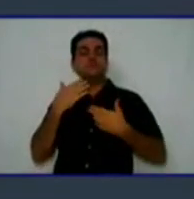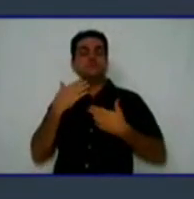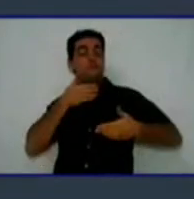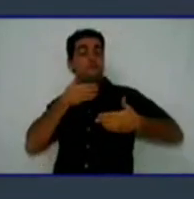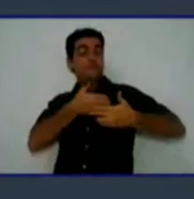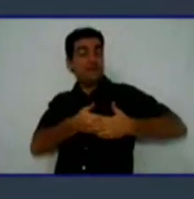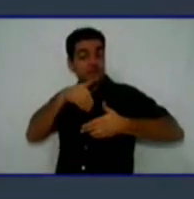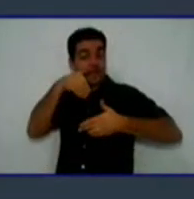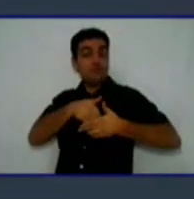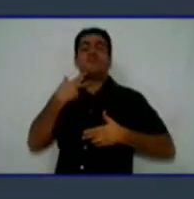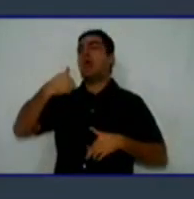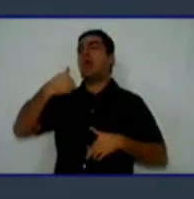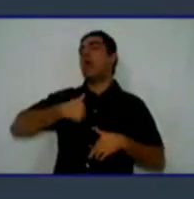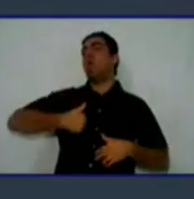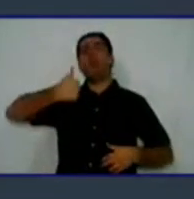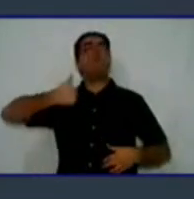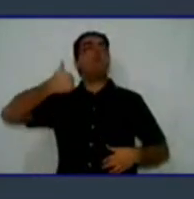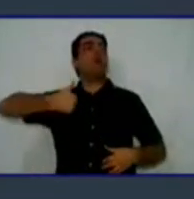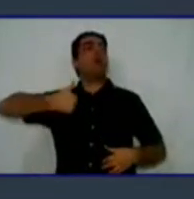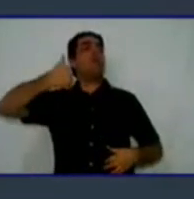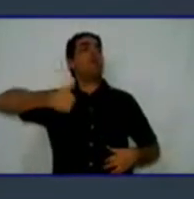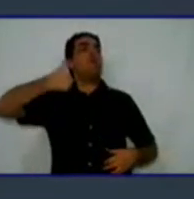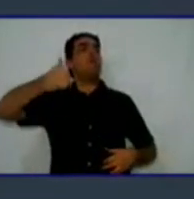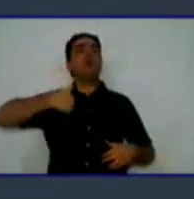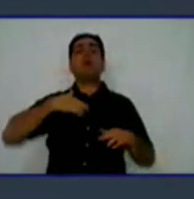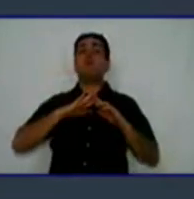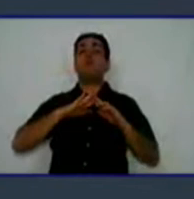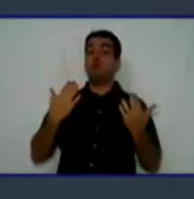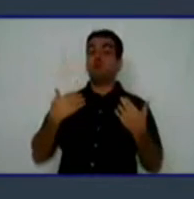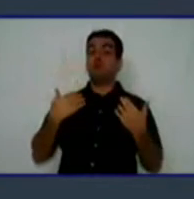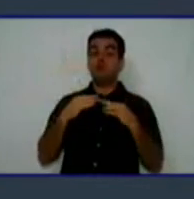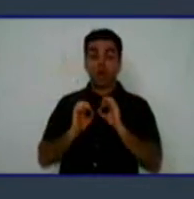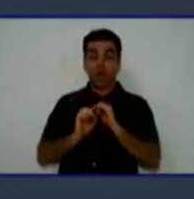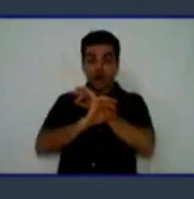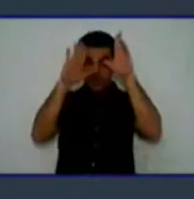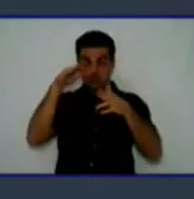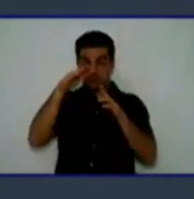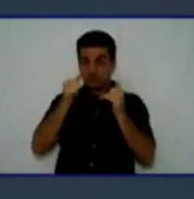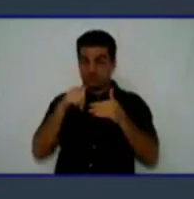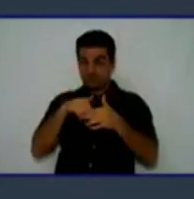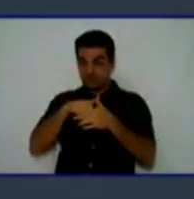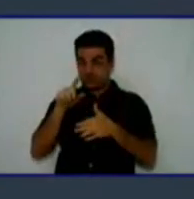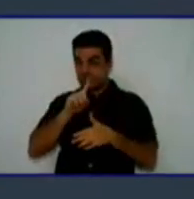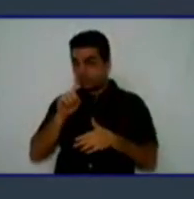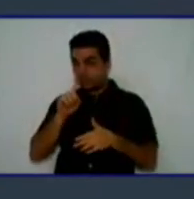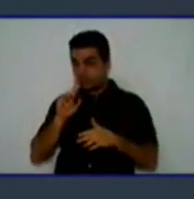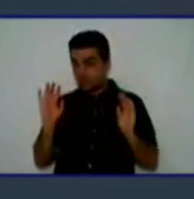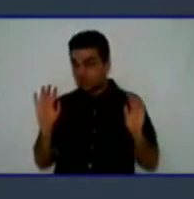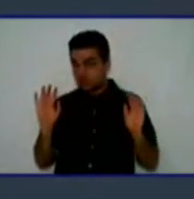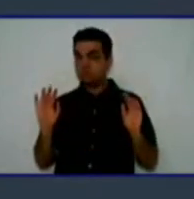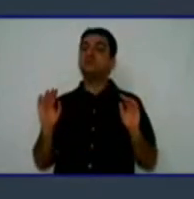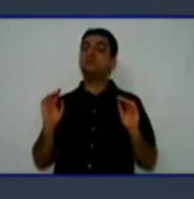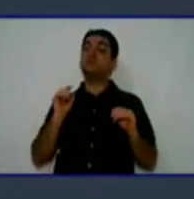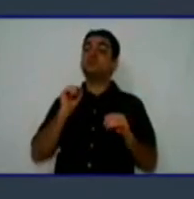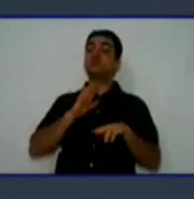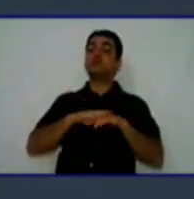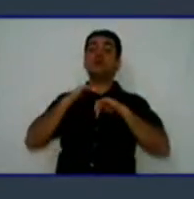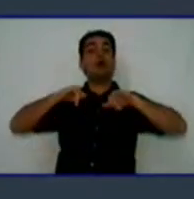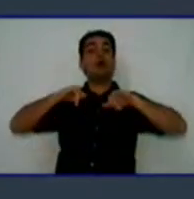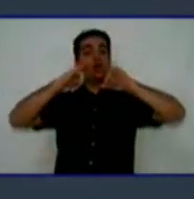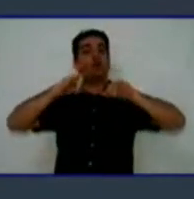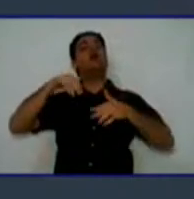suas qualidades pessoais, sem pedido explícito de voto, está realizando atos de propaganda